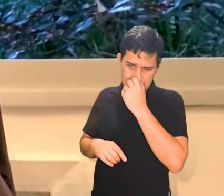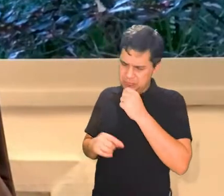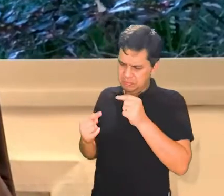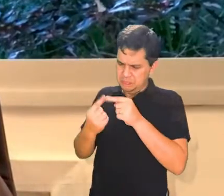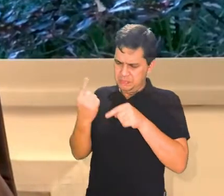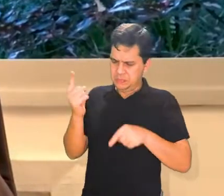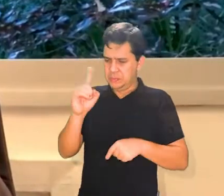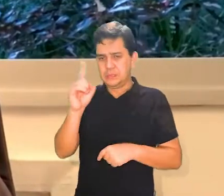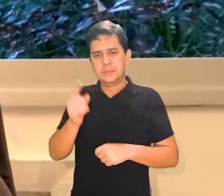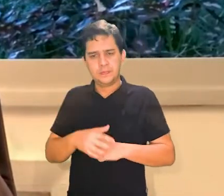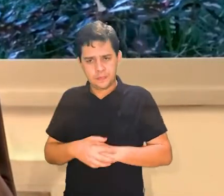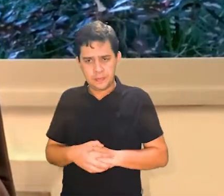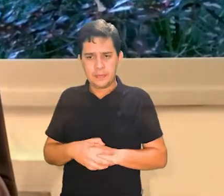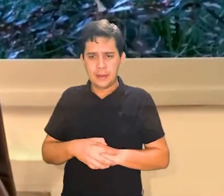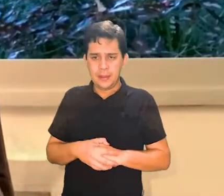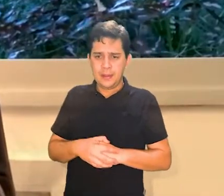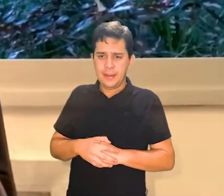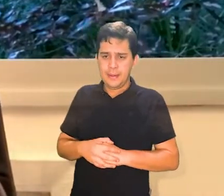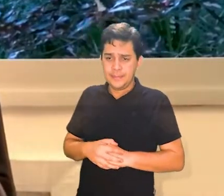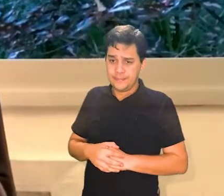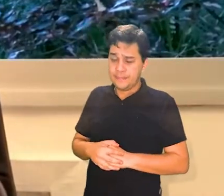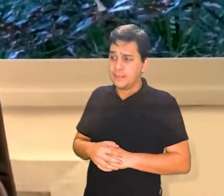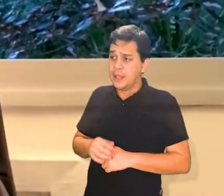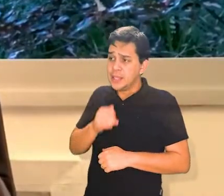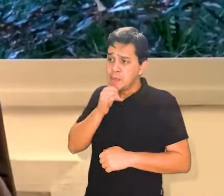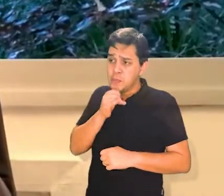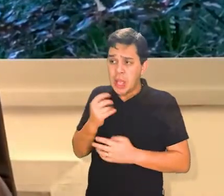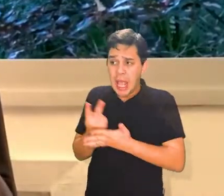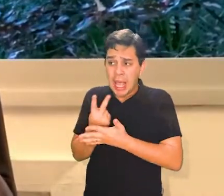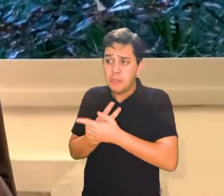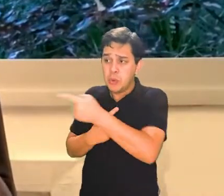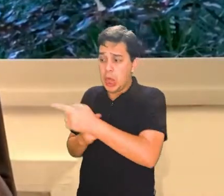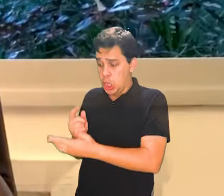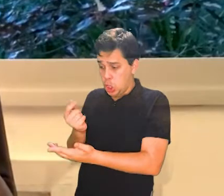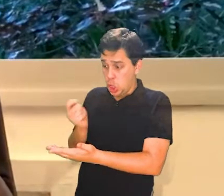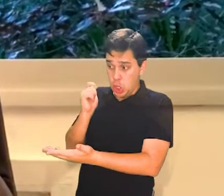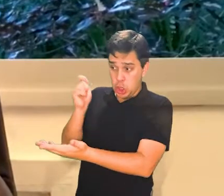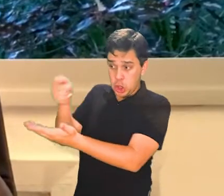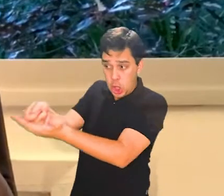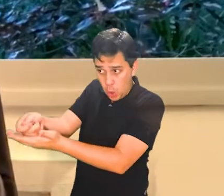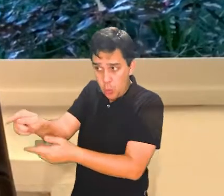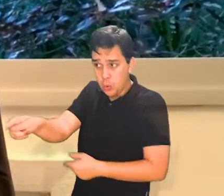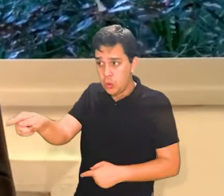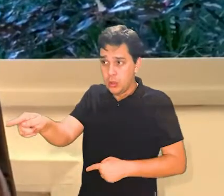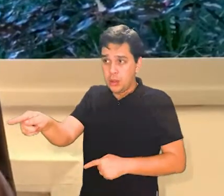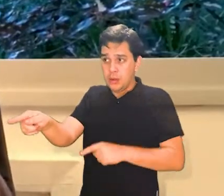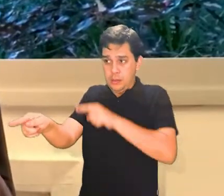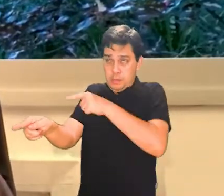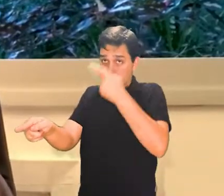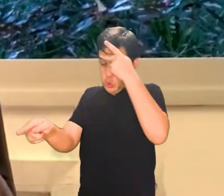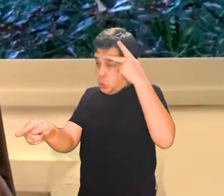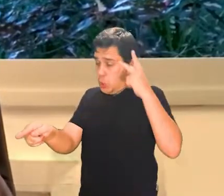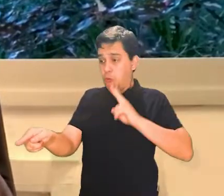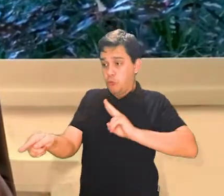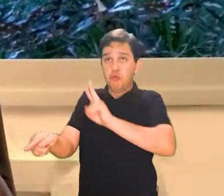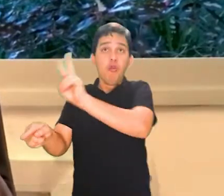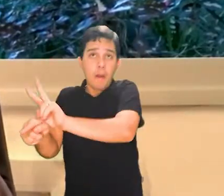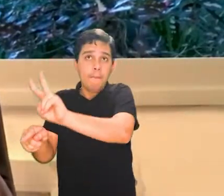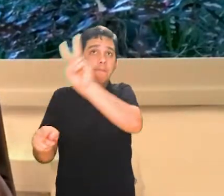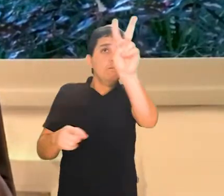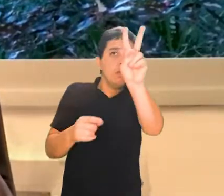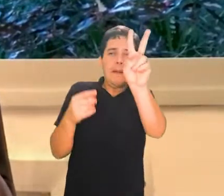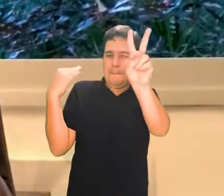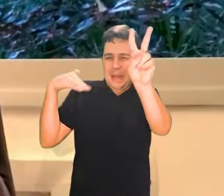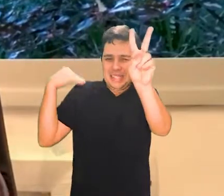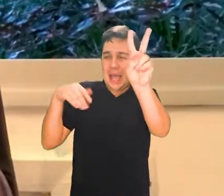ilicitamente, porque vai receber por um serviço que não vai prestar, e ao mesmo tempo, eventualmente até